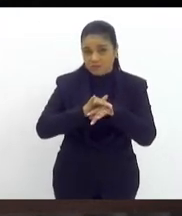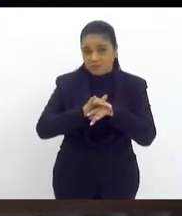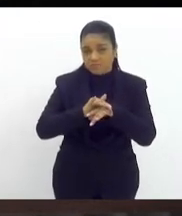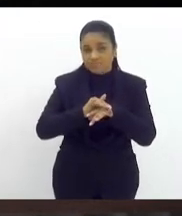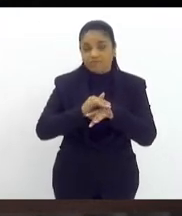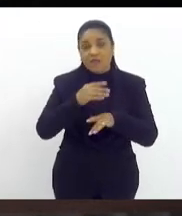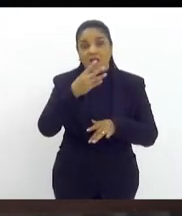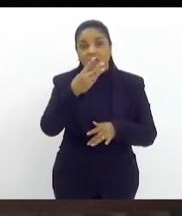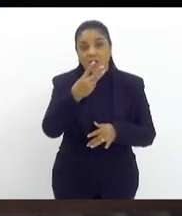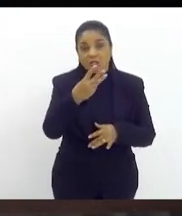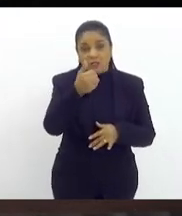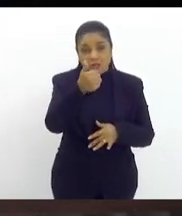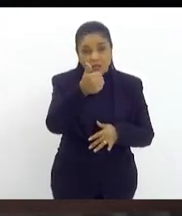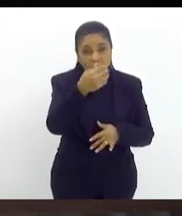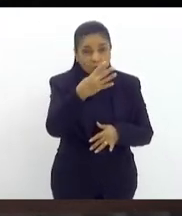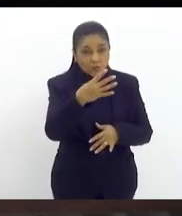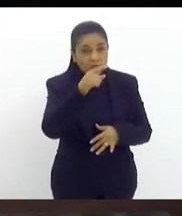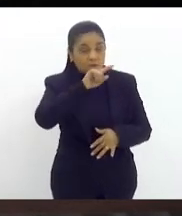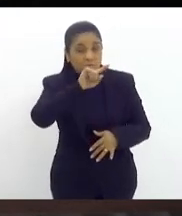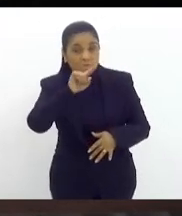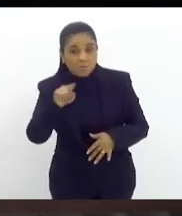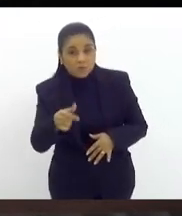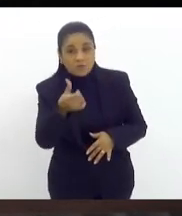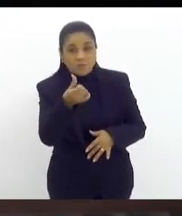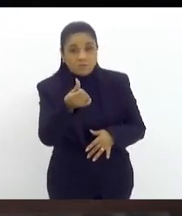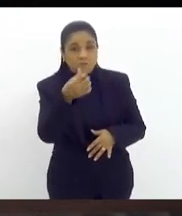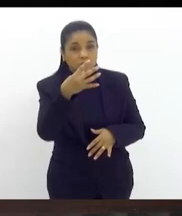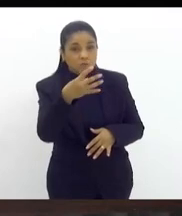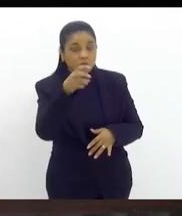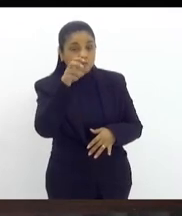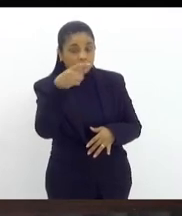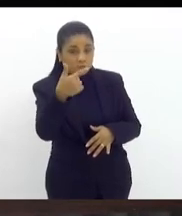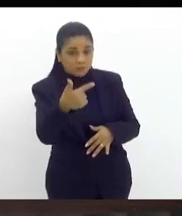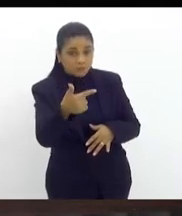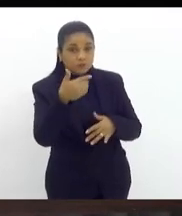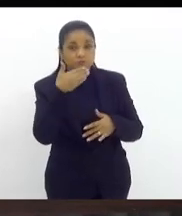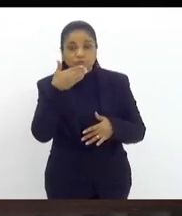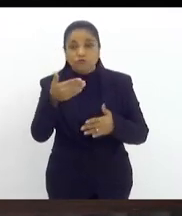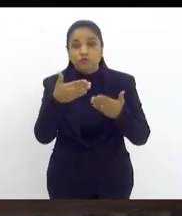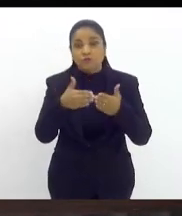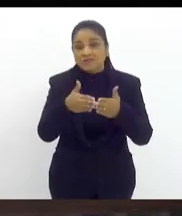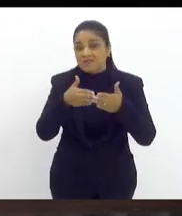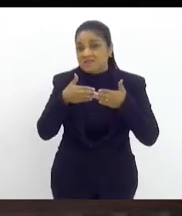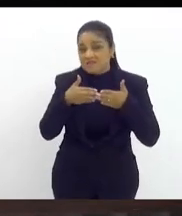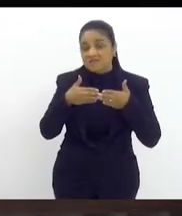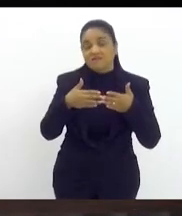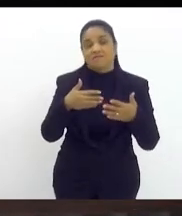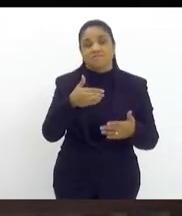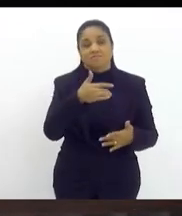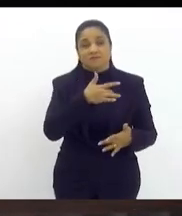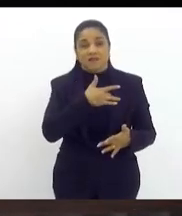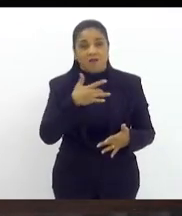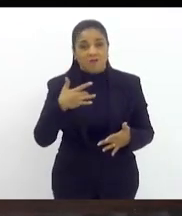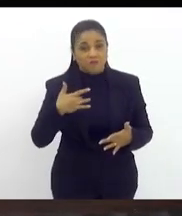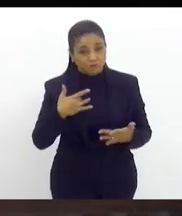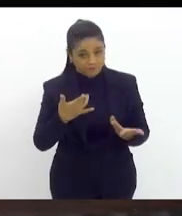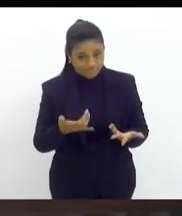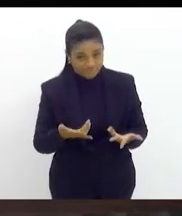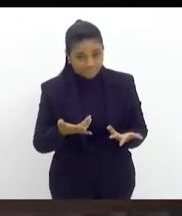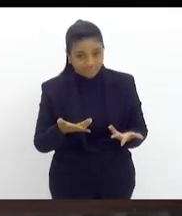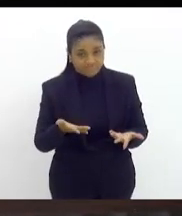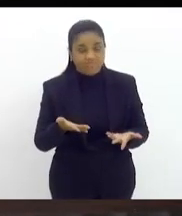.642 servidores que obtiveram licenças por motivos de saúde no ano passado. Então, a